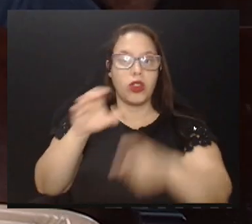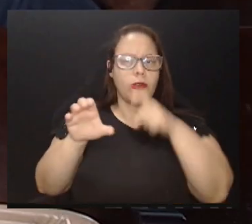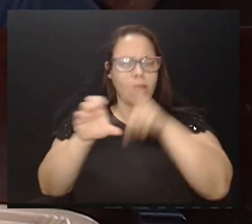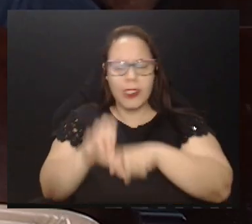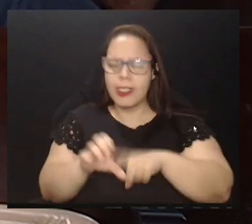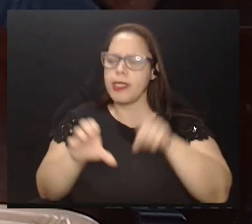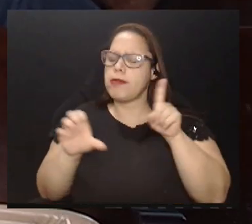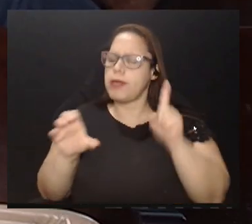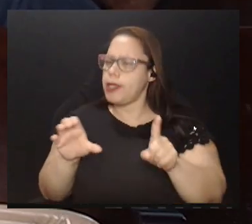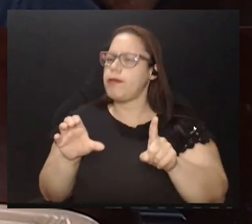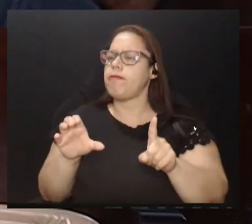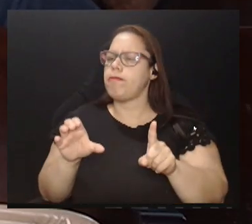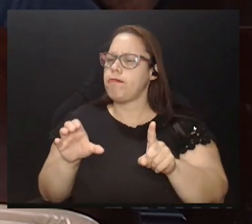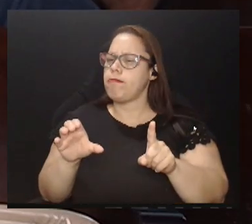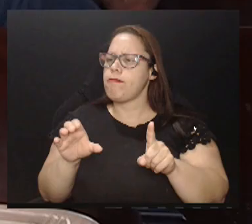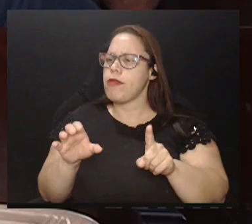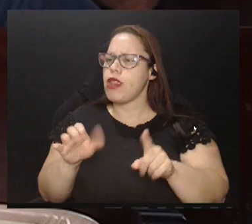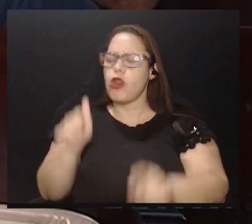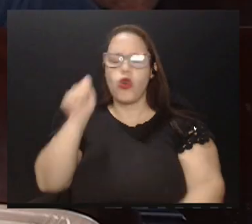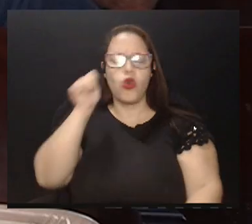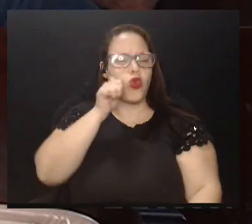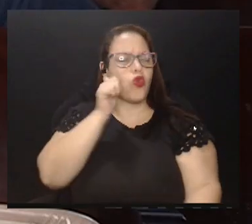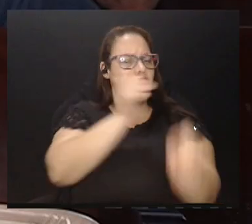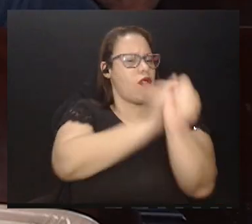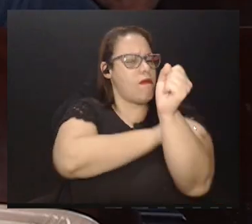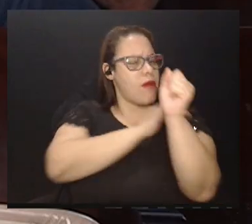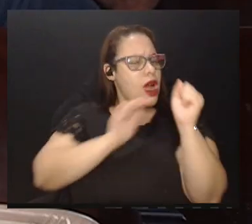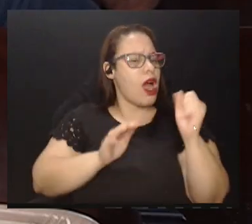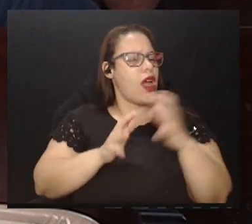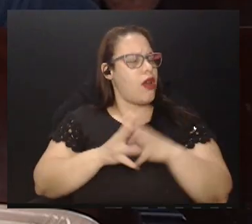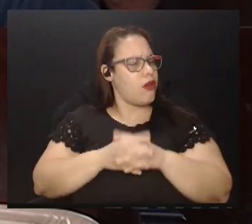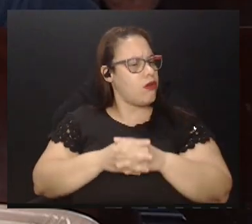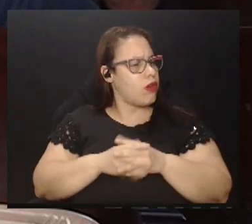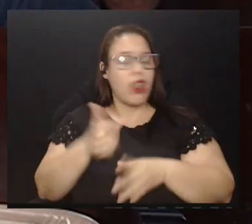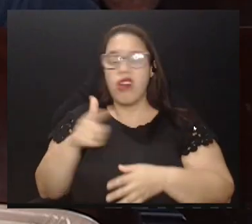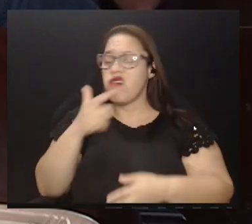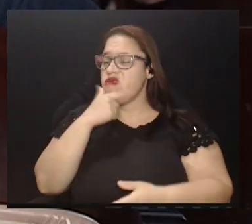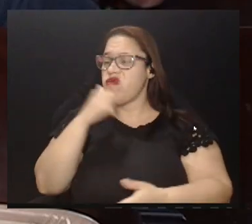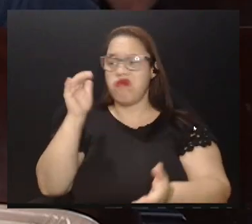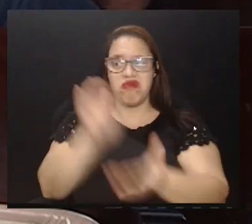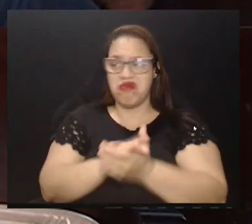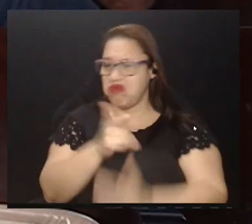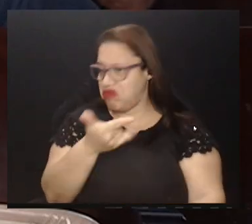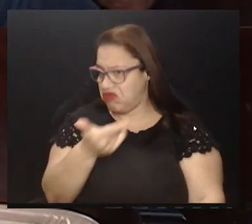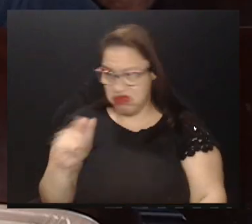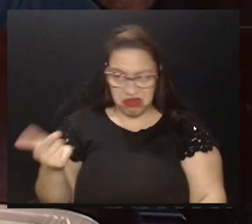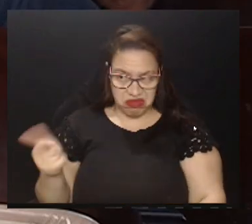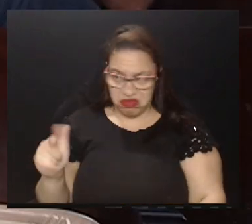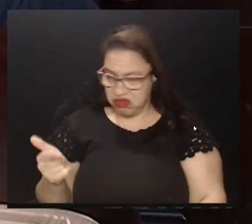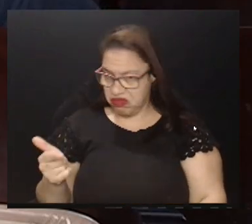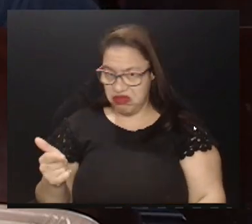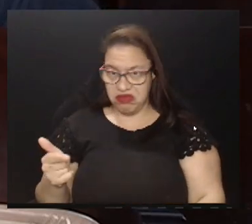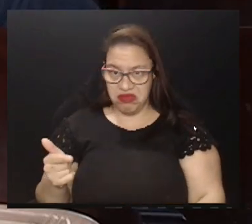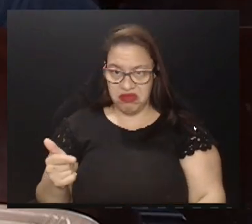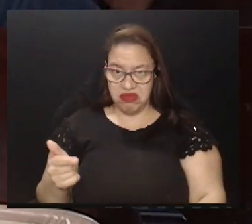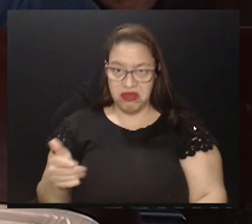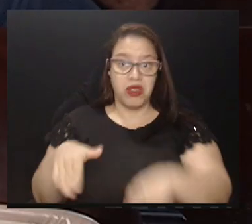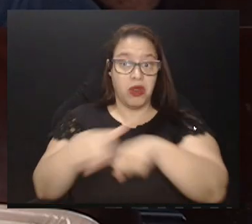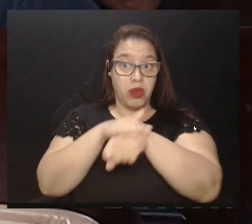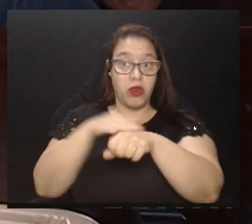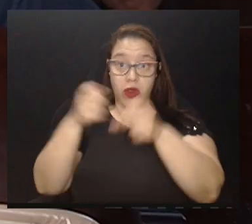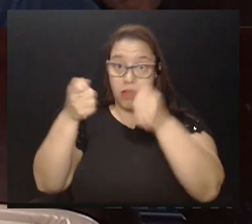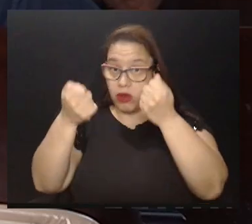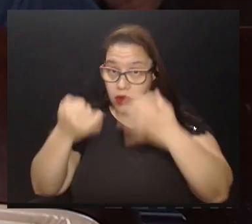assim, super feministas, né? Porque, assim, não tem marido na história, não tem, né? Então eu vou contar a história de vocês, vamos para